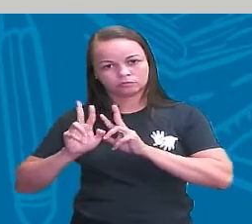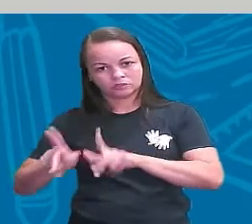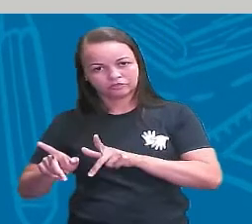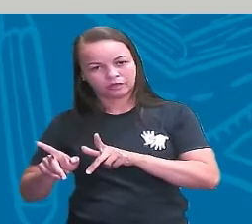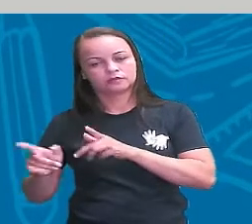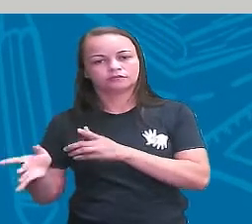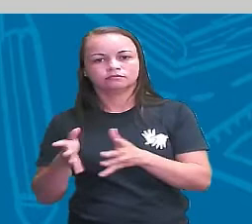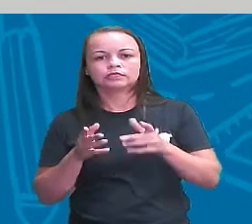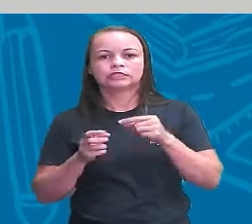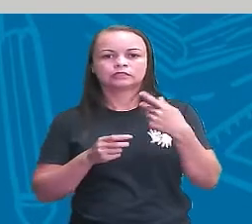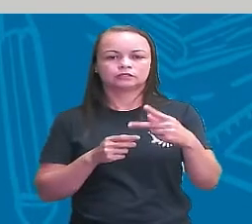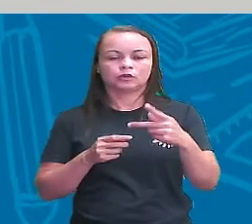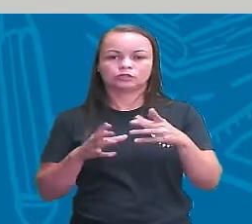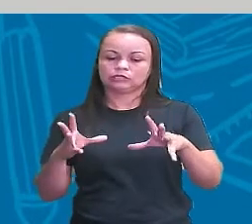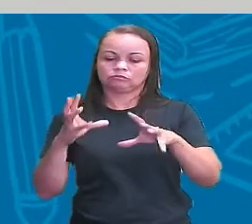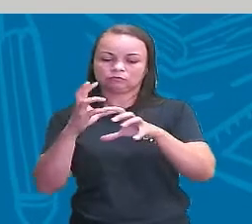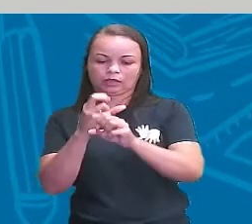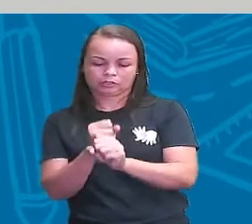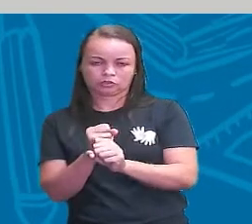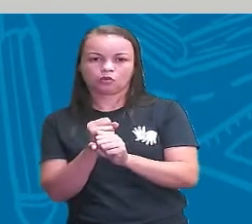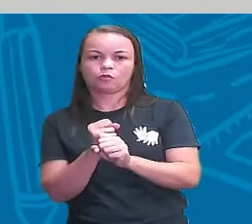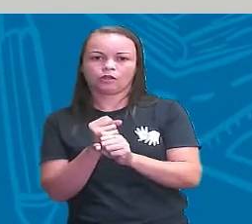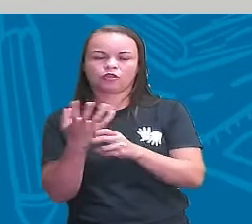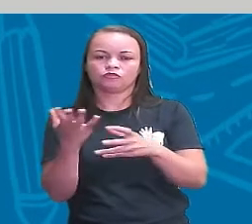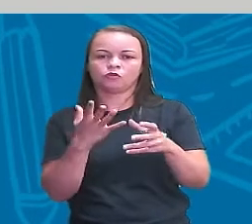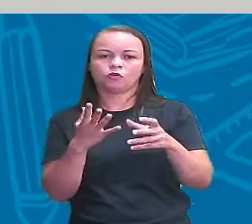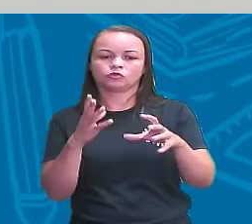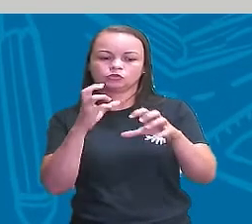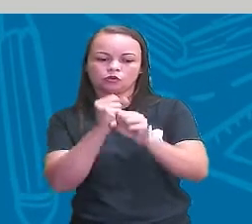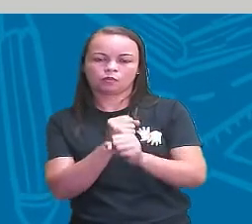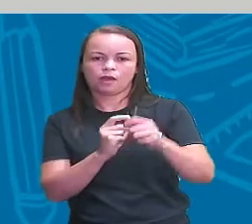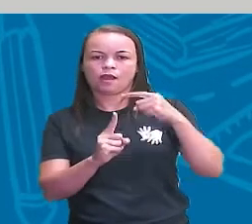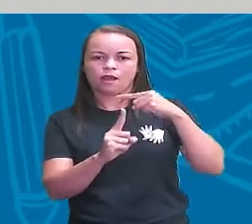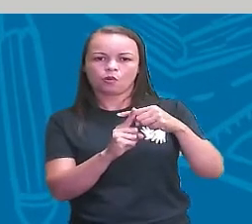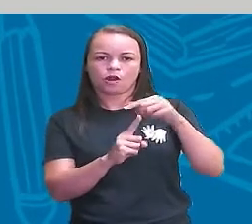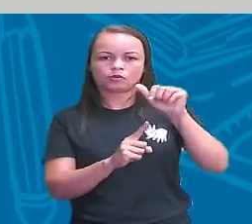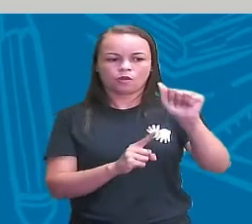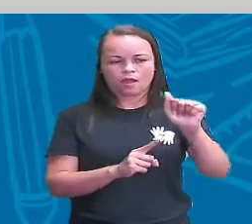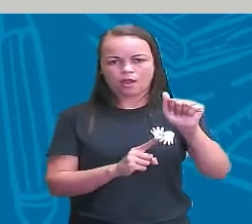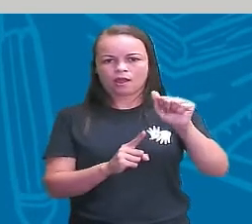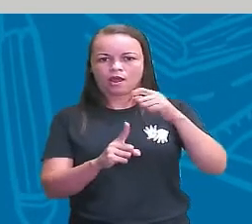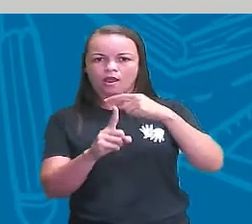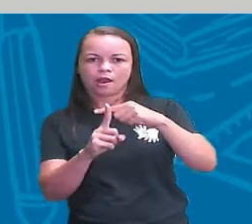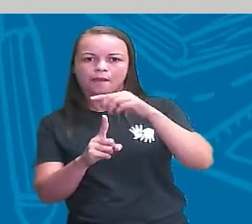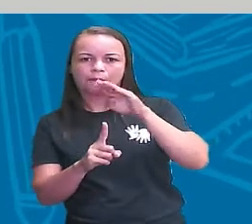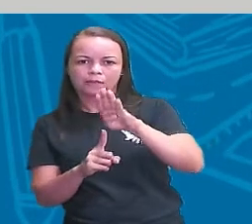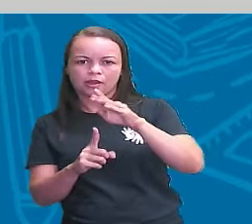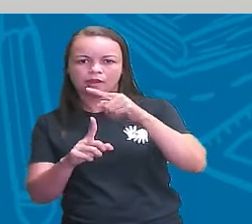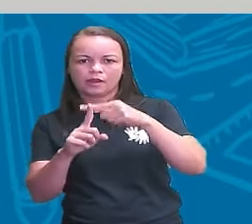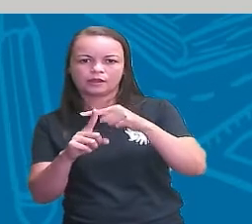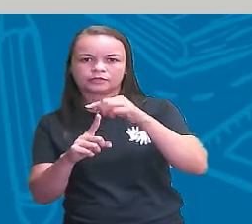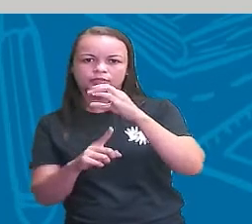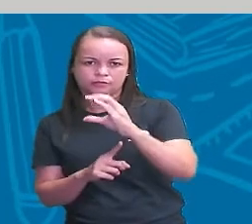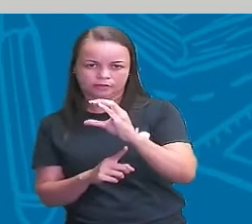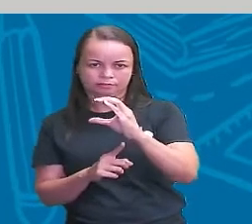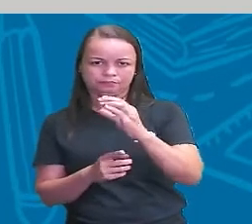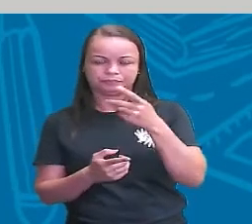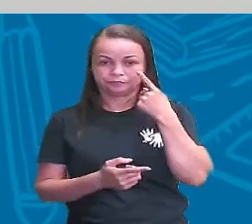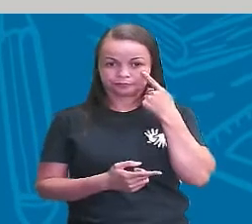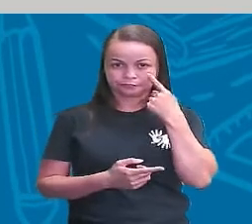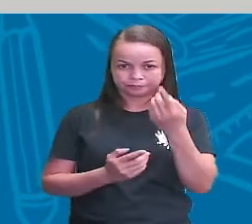os lados, então eu vou somar o meu lado A, o meu lado B e o meu lado C. Não é isso?